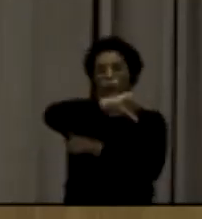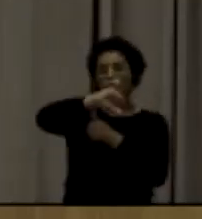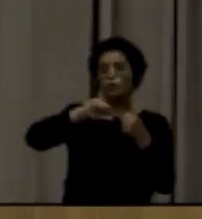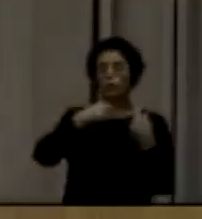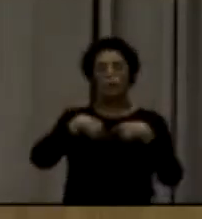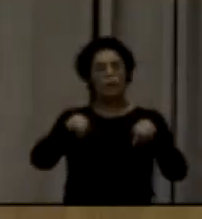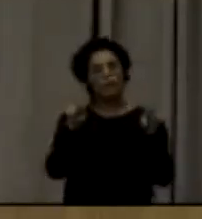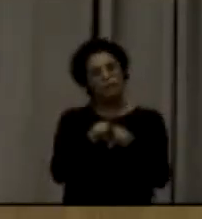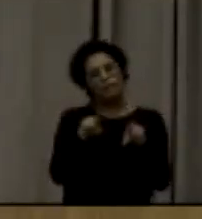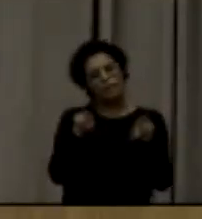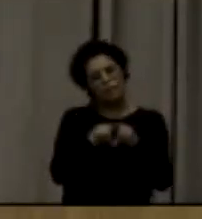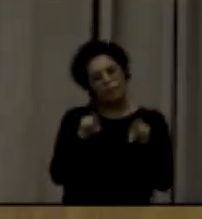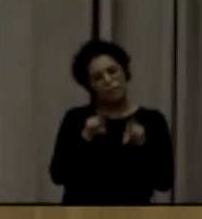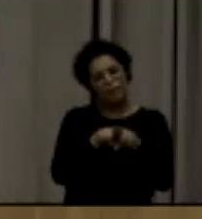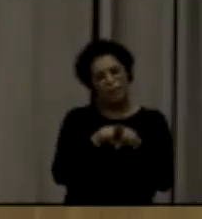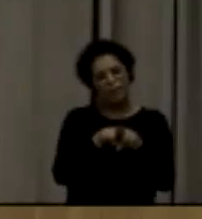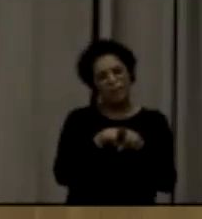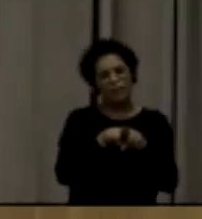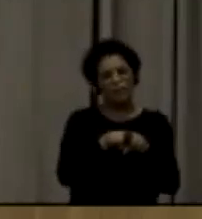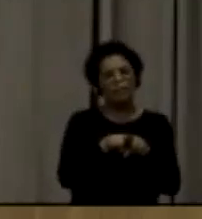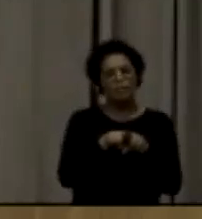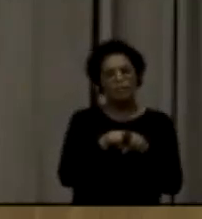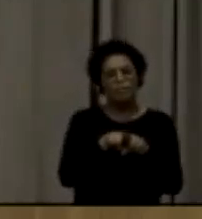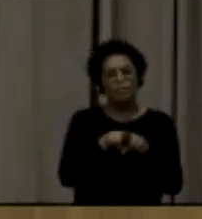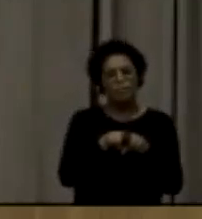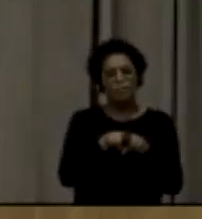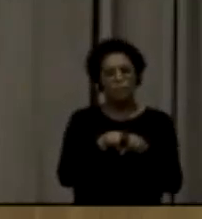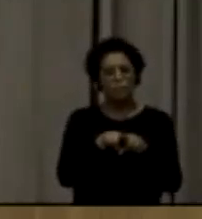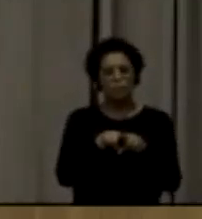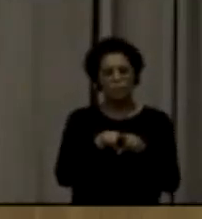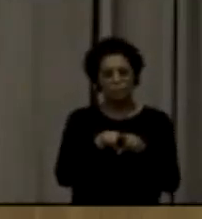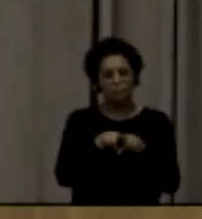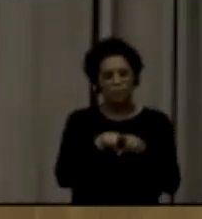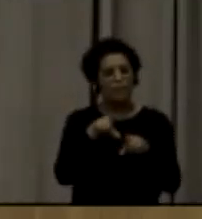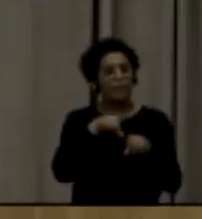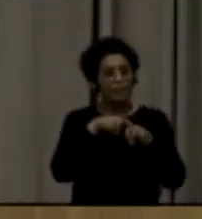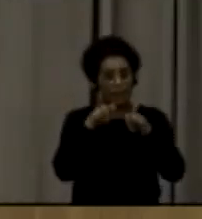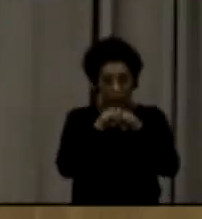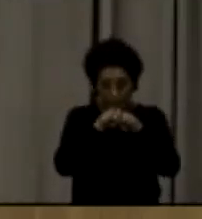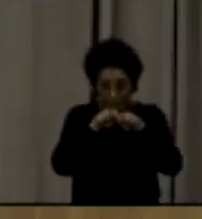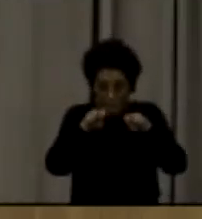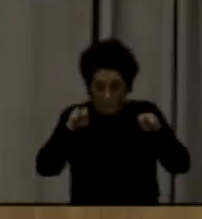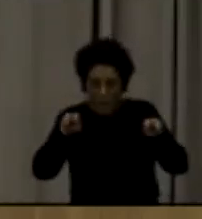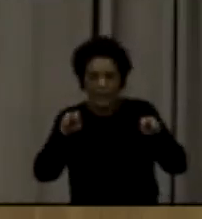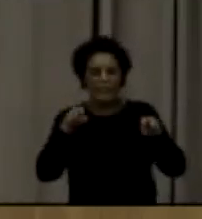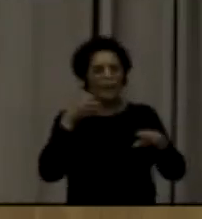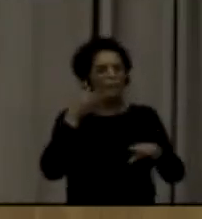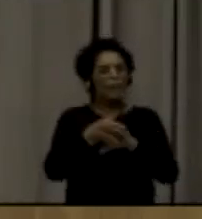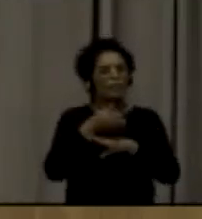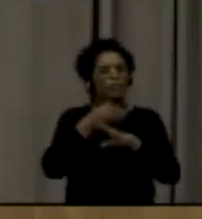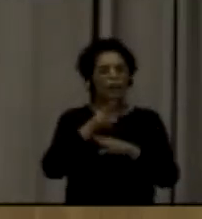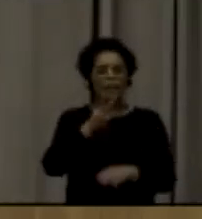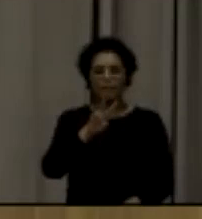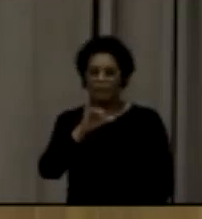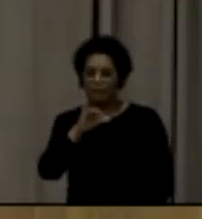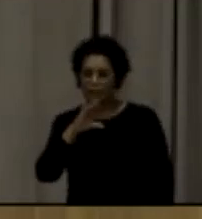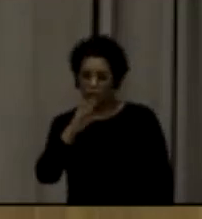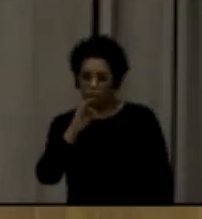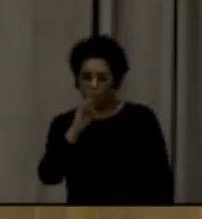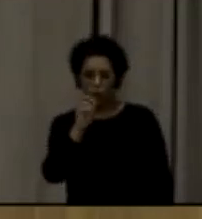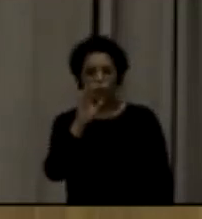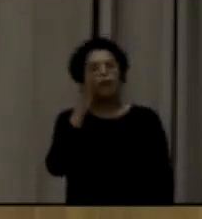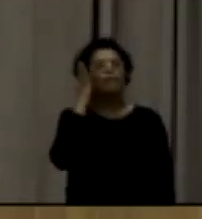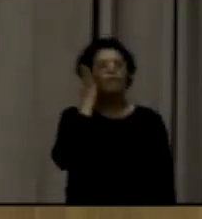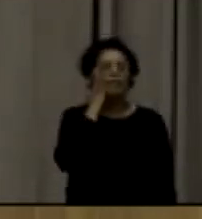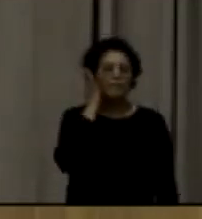transformamos também em socialistas. Haverá mesa que participarão Vitor Pentia Salles, e vocês sabem que